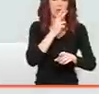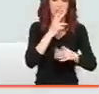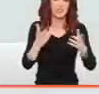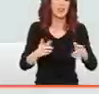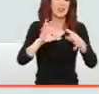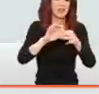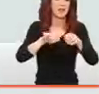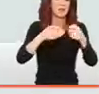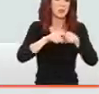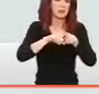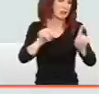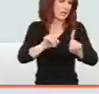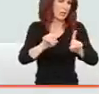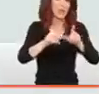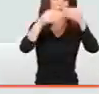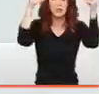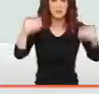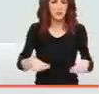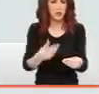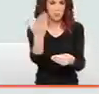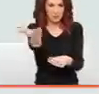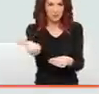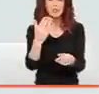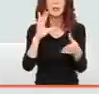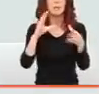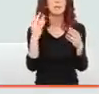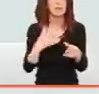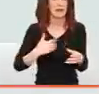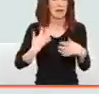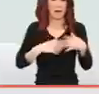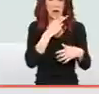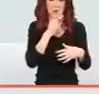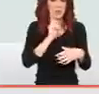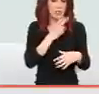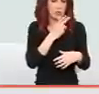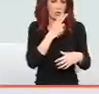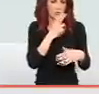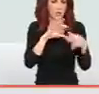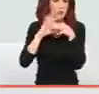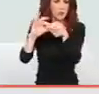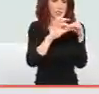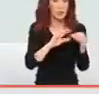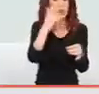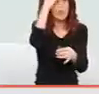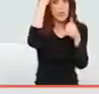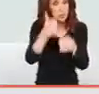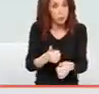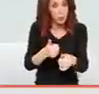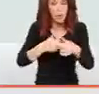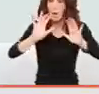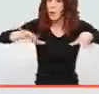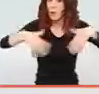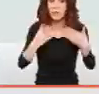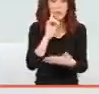quaisquer vinculações políticas. É uma plataforma, como se pode ver, Medonhas Unidas, com dicas úteis para todas as medonhas deste país, dicas para qualquer medonha